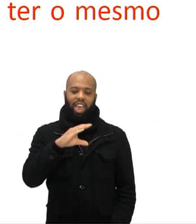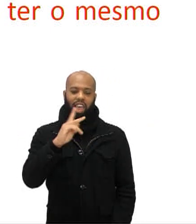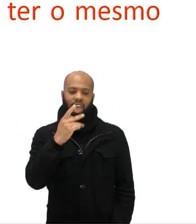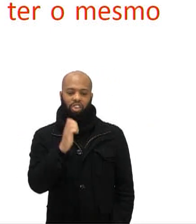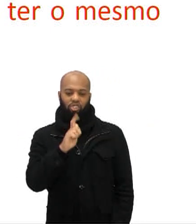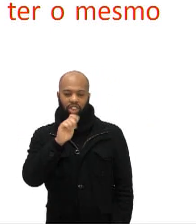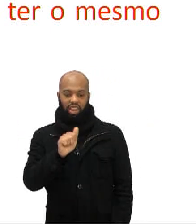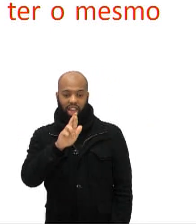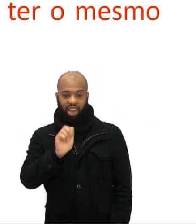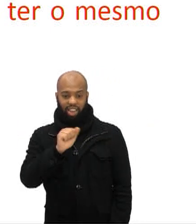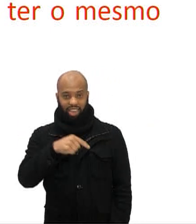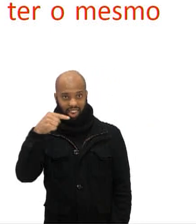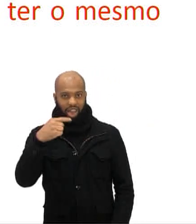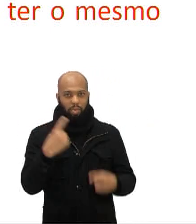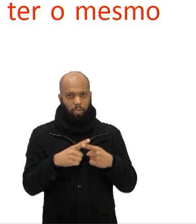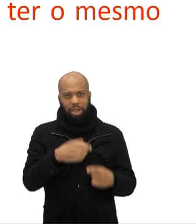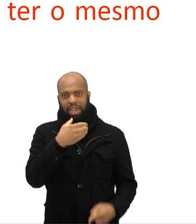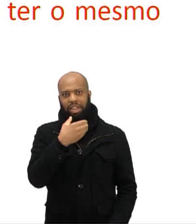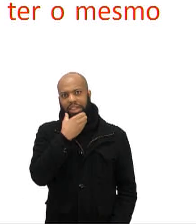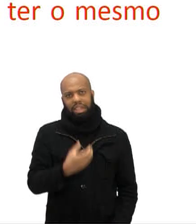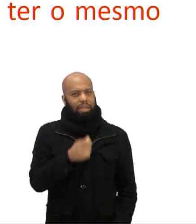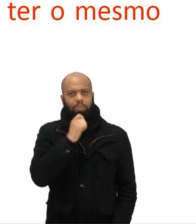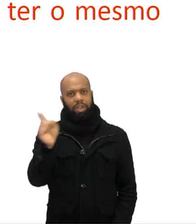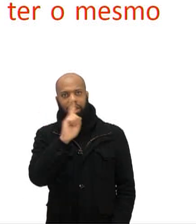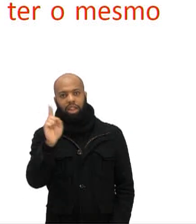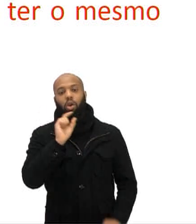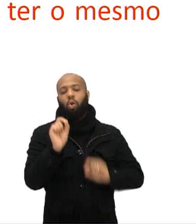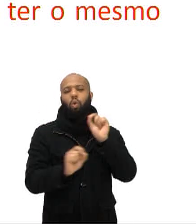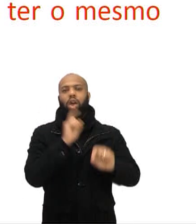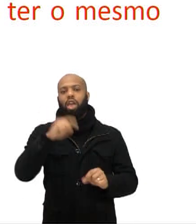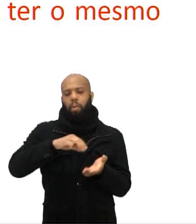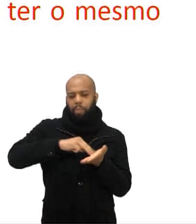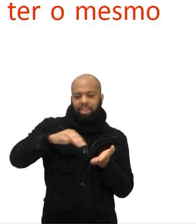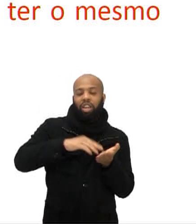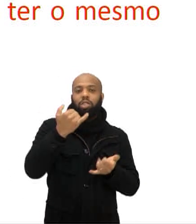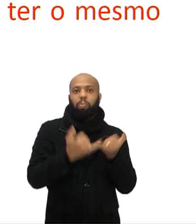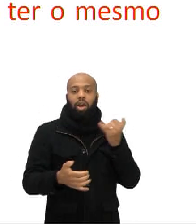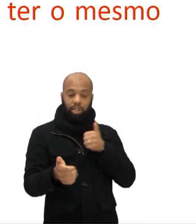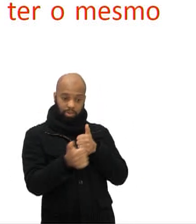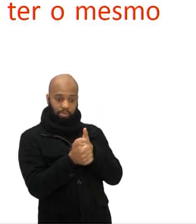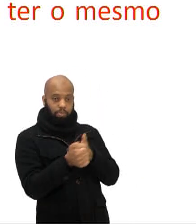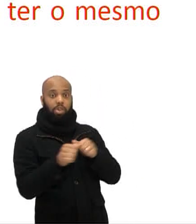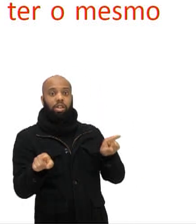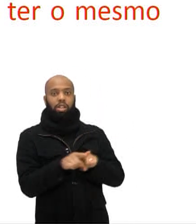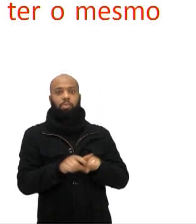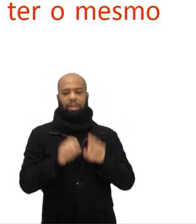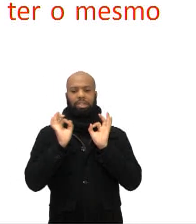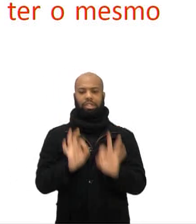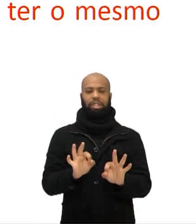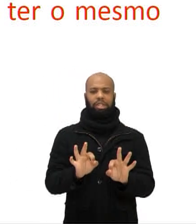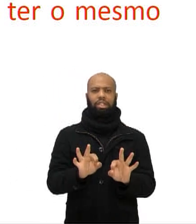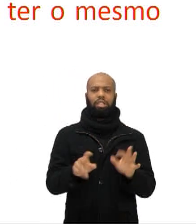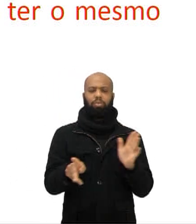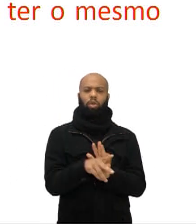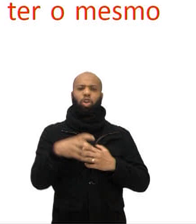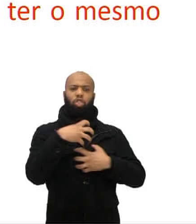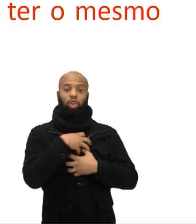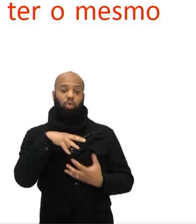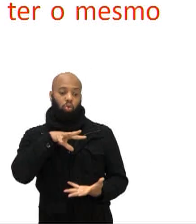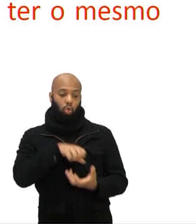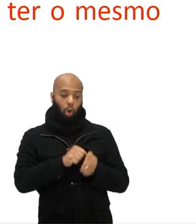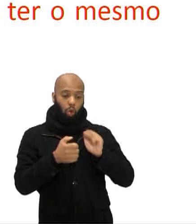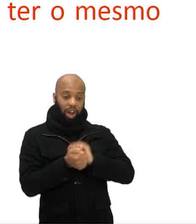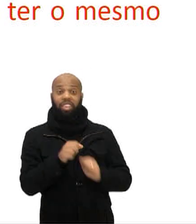afinal, dezembro ainda chegará. Passa uma mensagem de proximidade e de certeza concreta. Então, eu tenho ali,